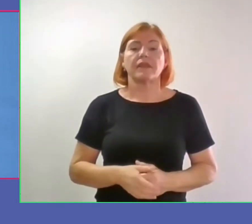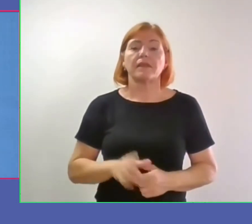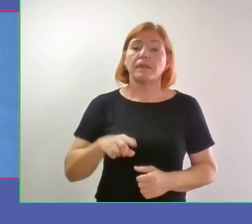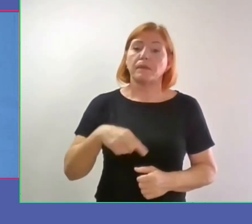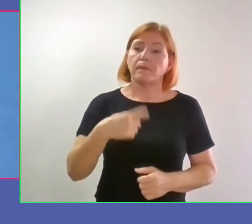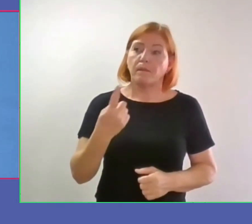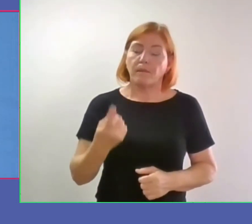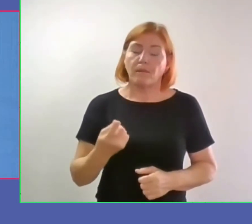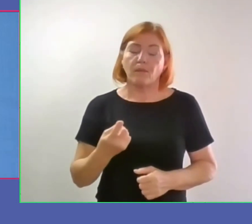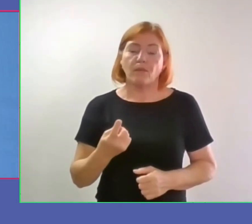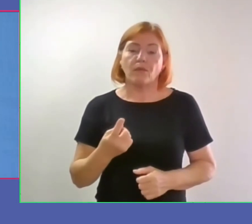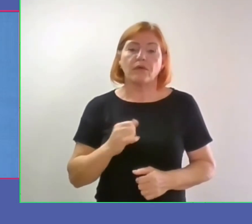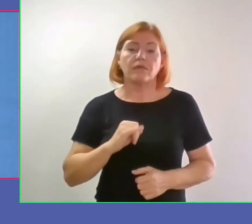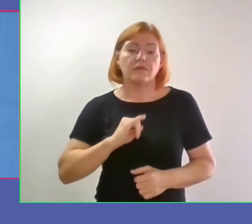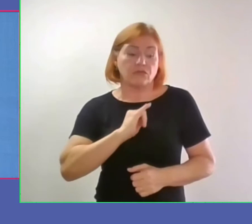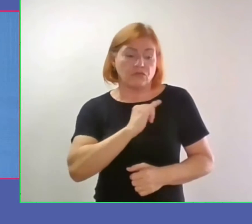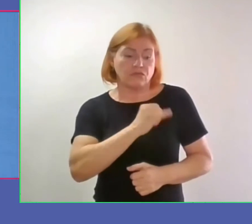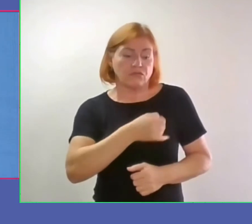Batista